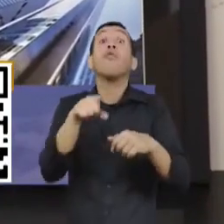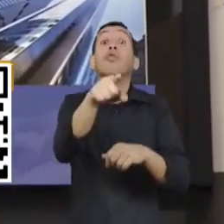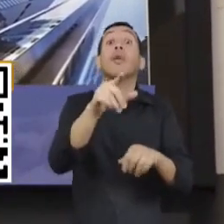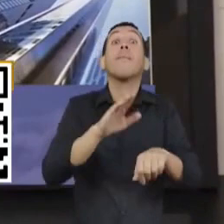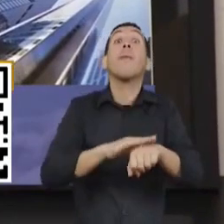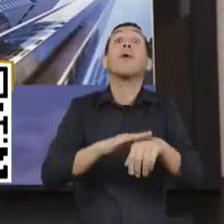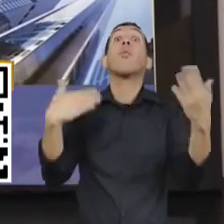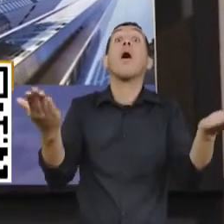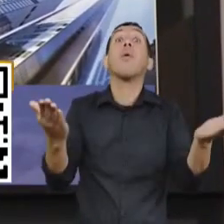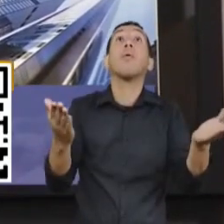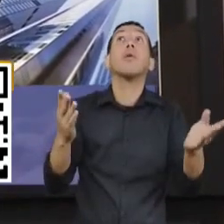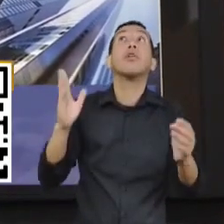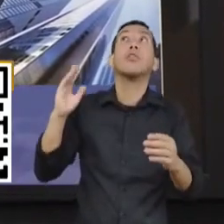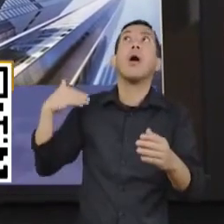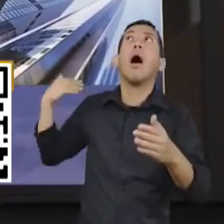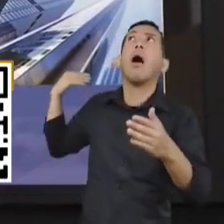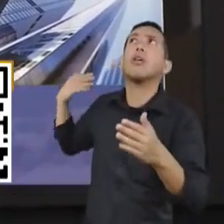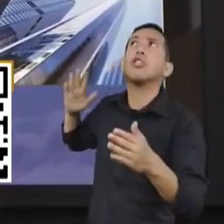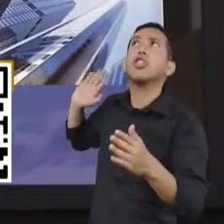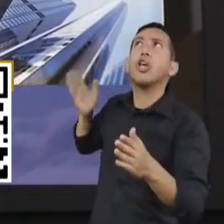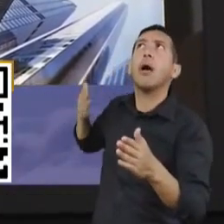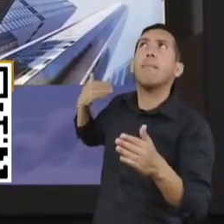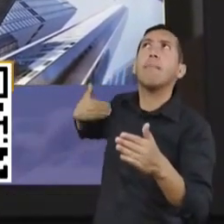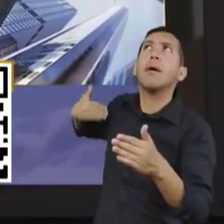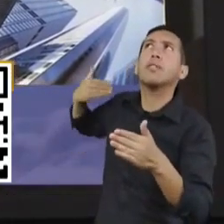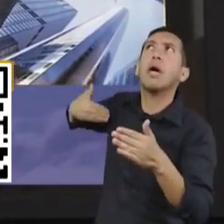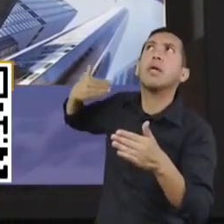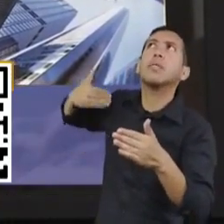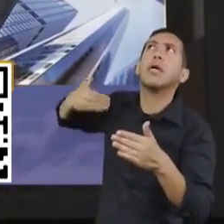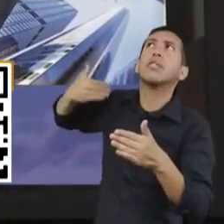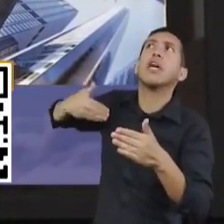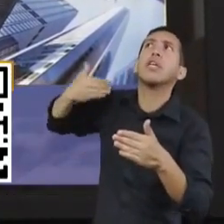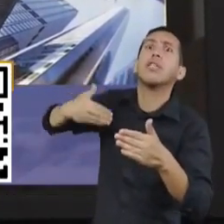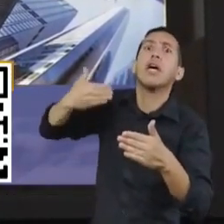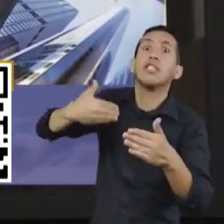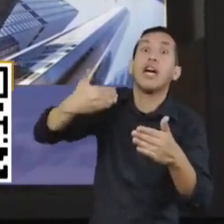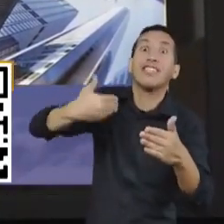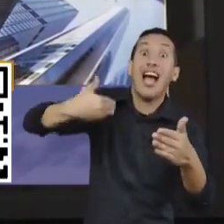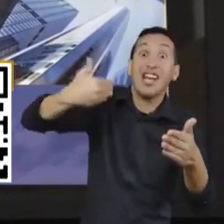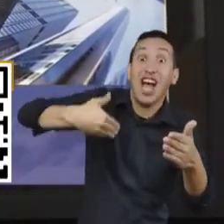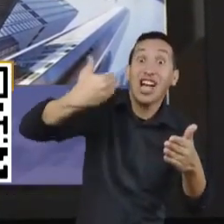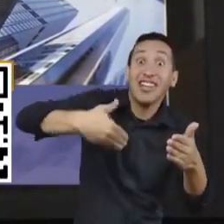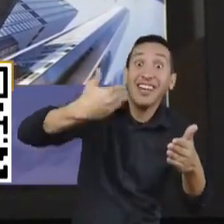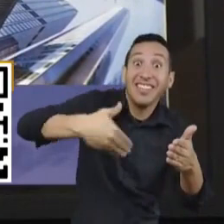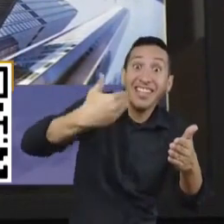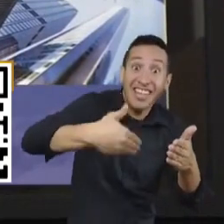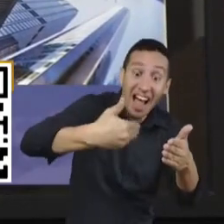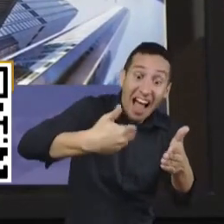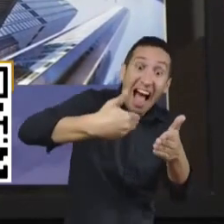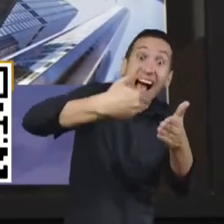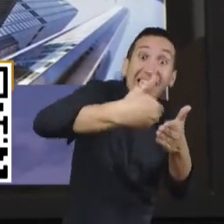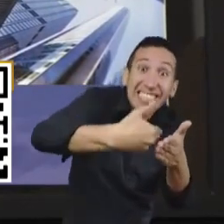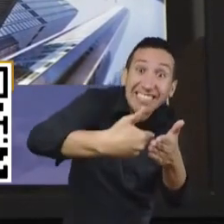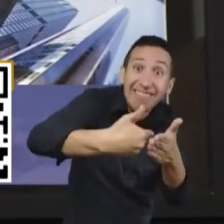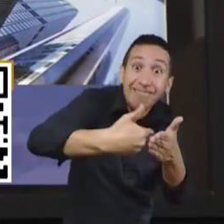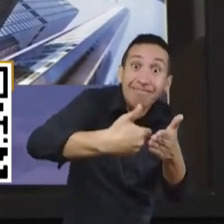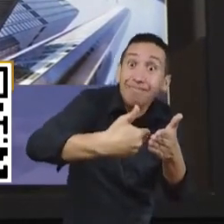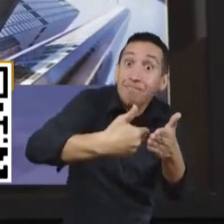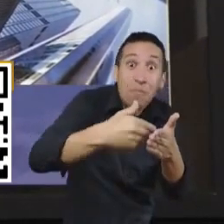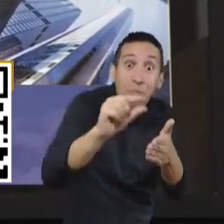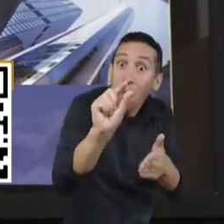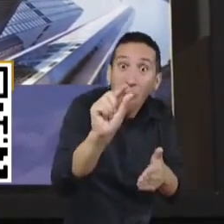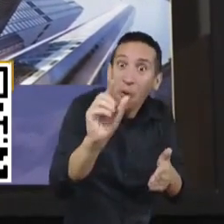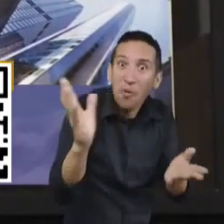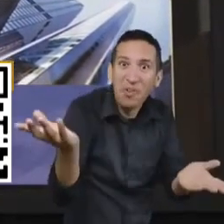época da história estamos vivendo e nós estamos vivendo bem pertinho da volta de Jesus eu